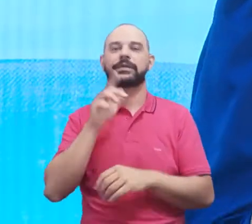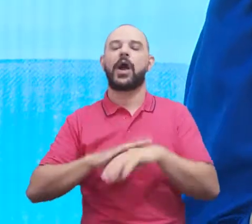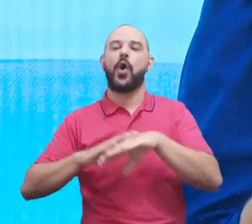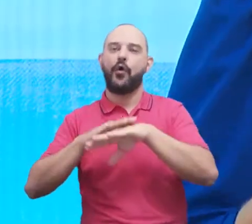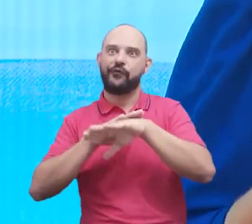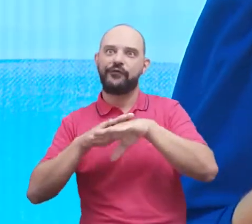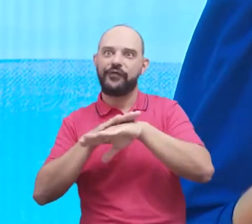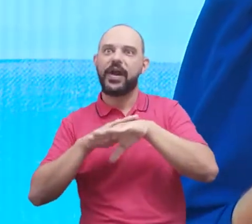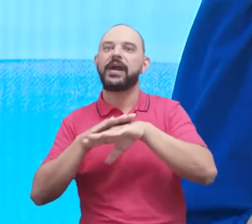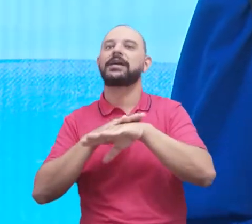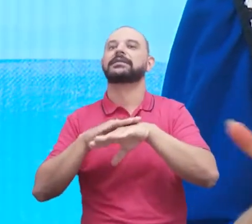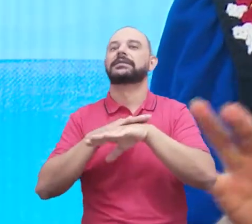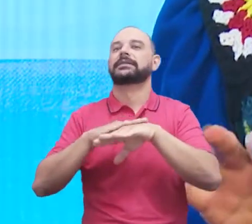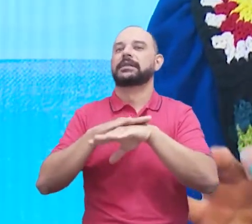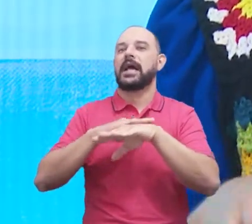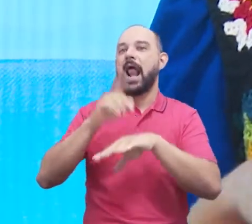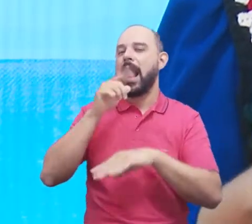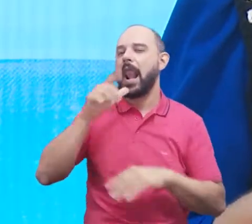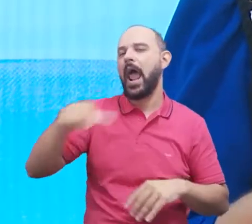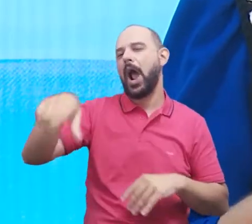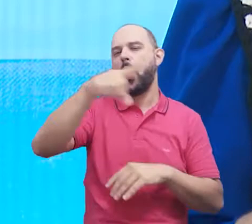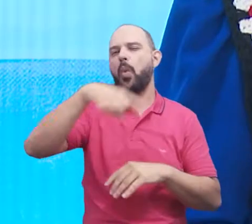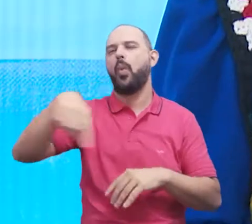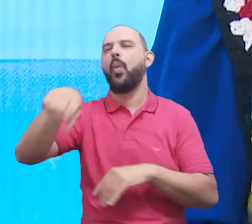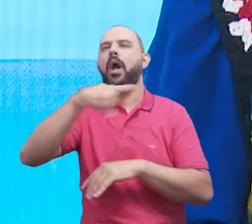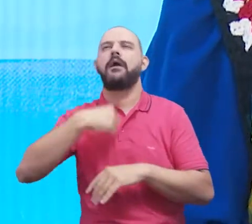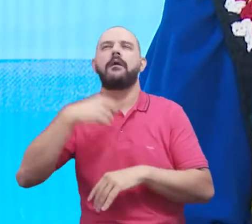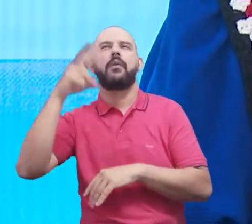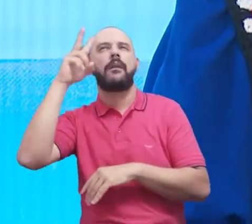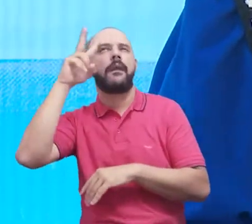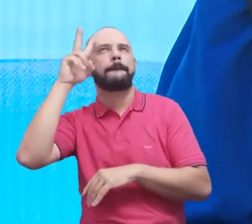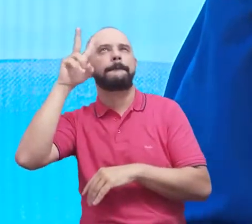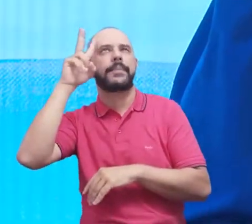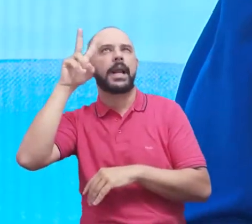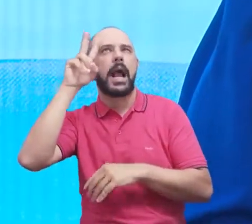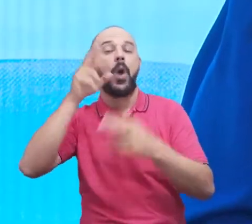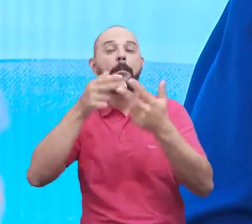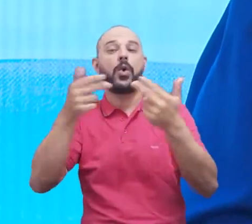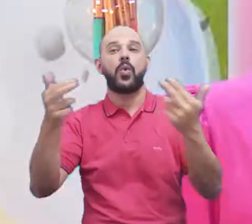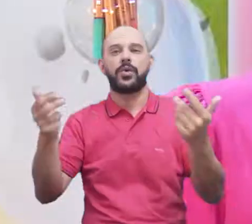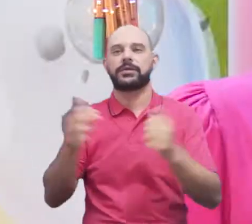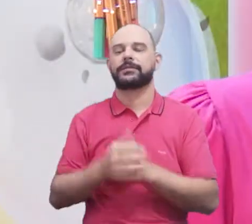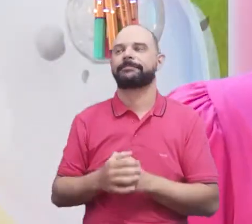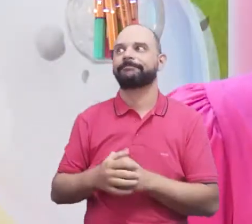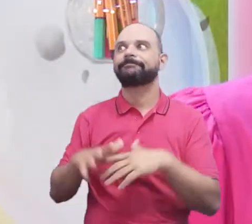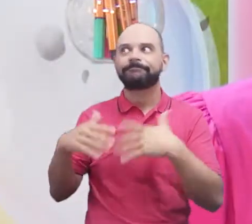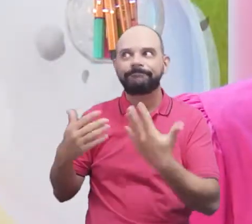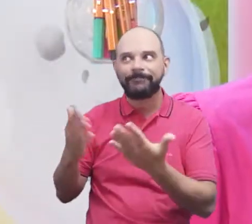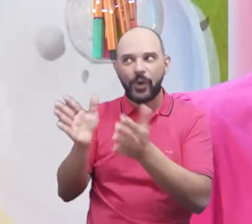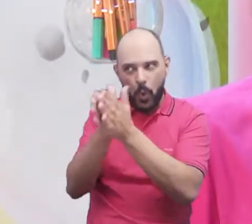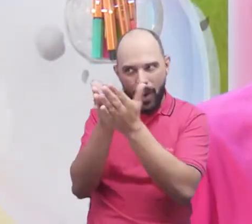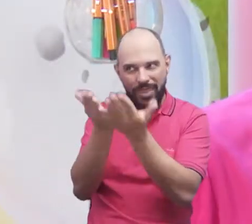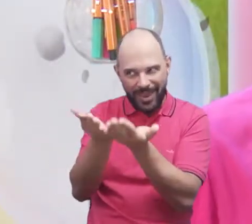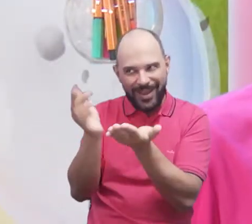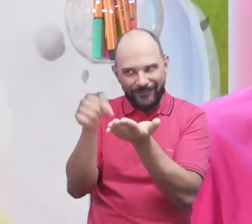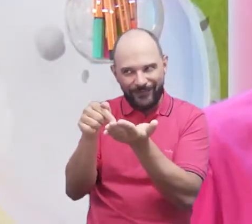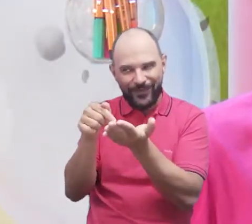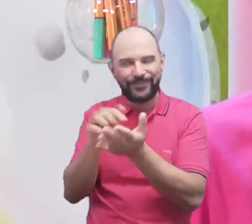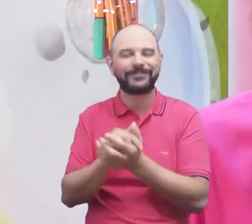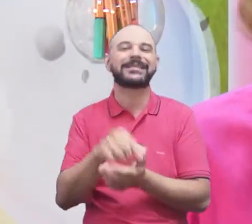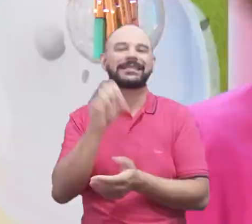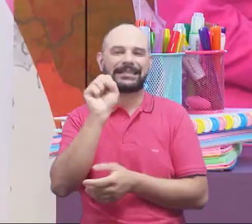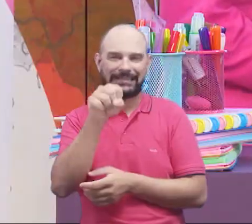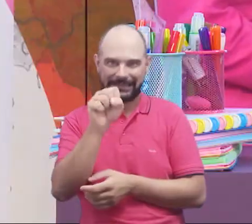você sabe que essa nossa conversa sobre lagoa, água, me fizeram lembrar de uma coisa? Aposto que foi